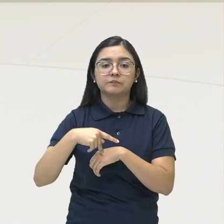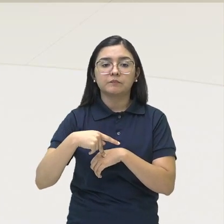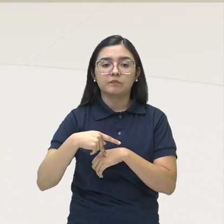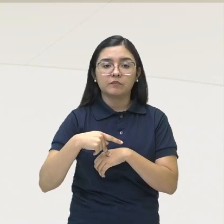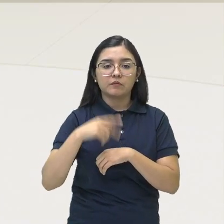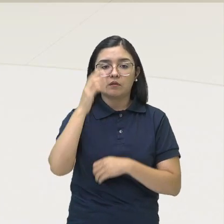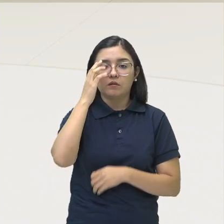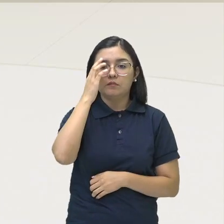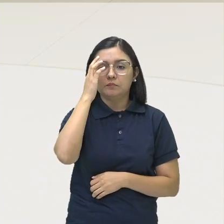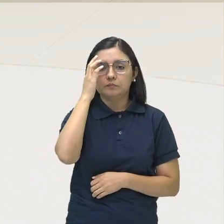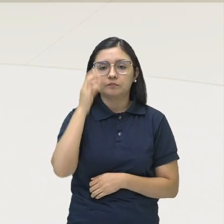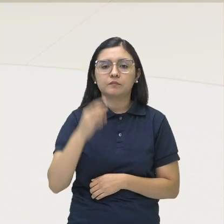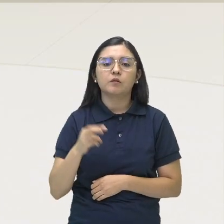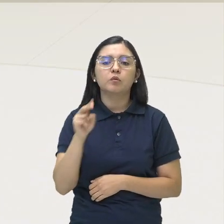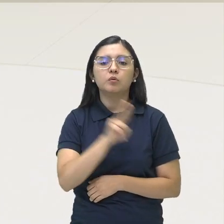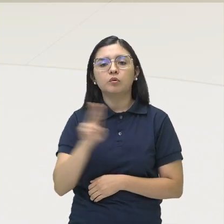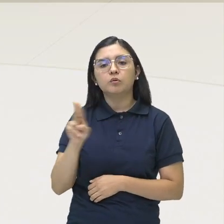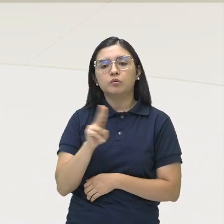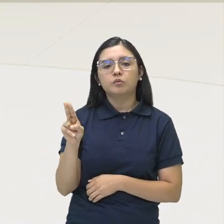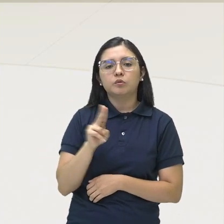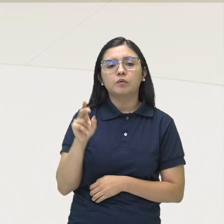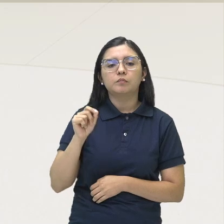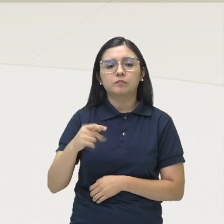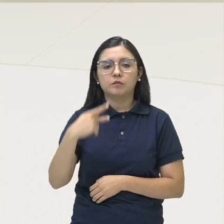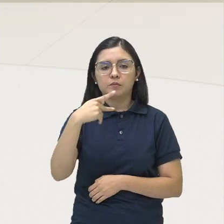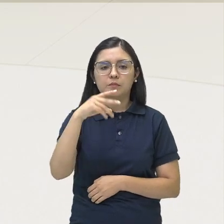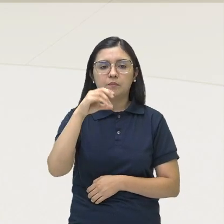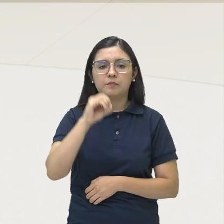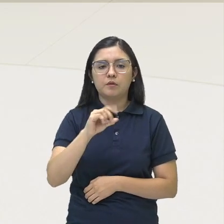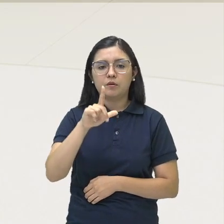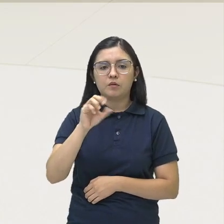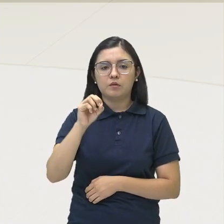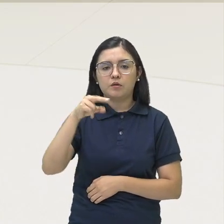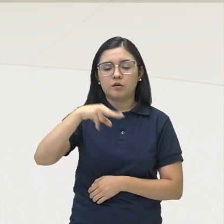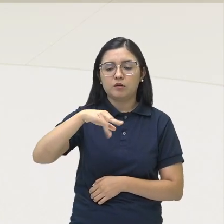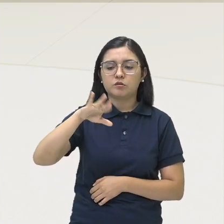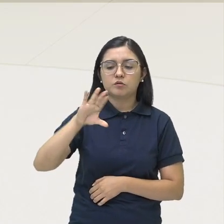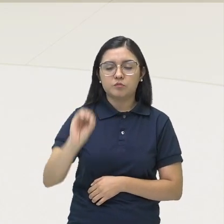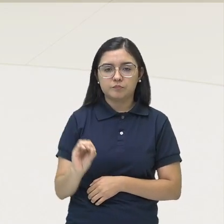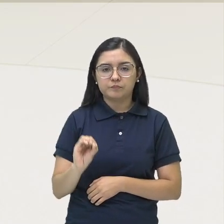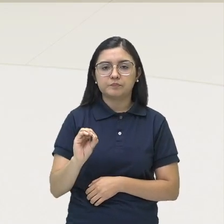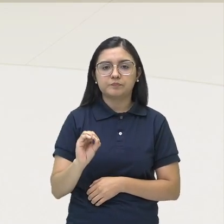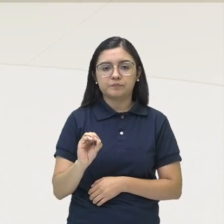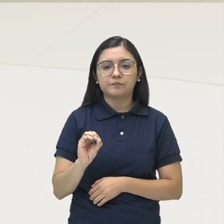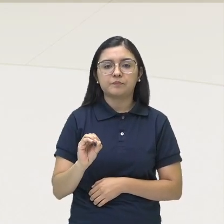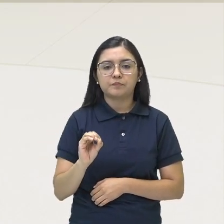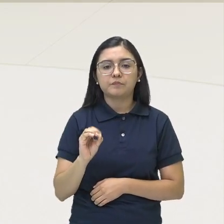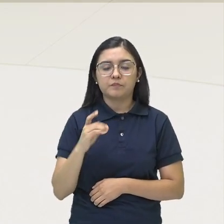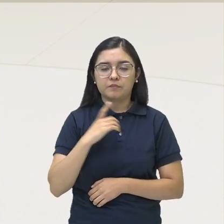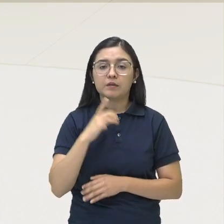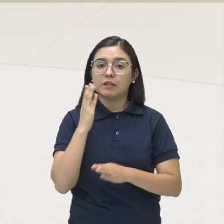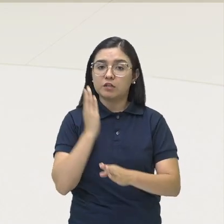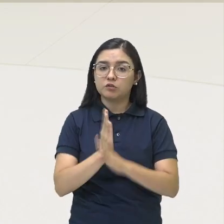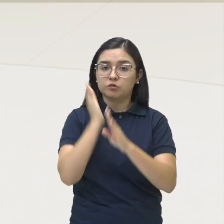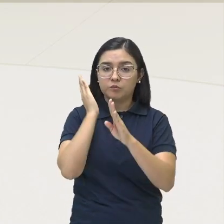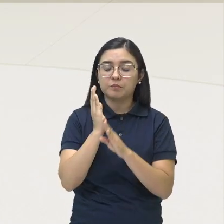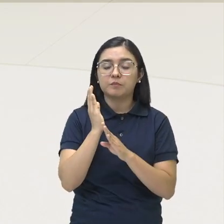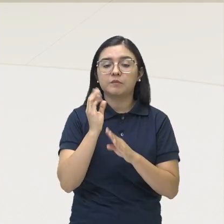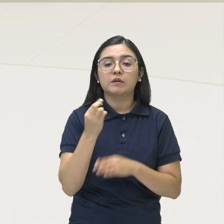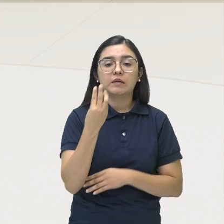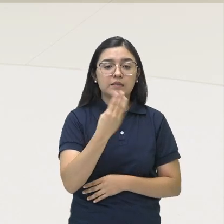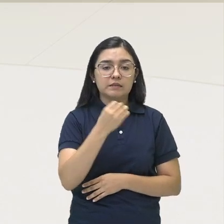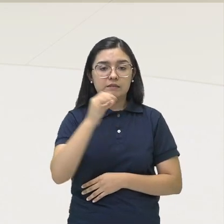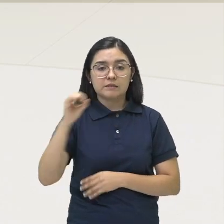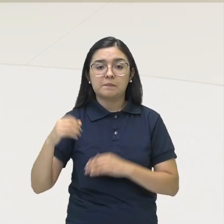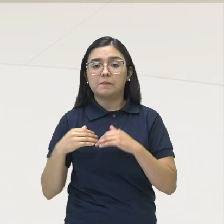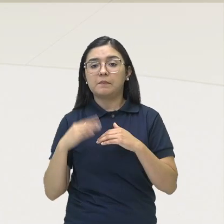Marie, ó, né, deu o nome desse elemento de polônio, tá? Então, esse elemento que a Marie descobriu, que é 300 vezes